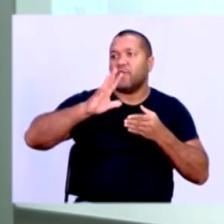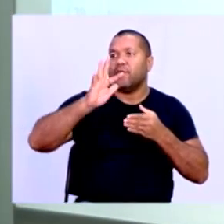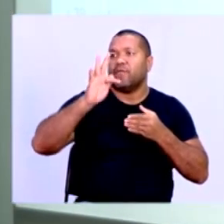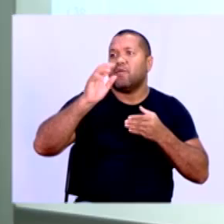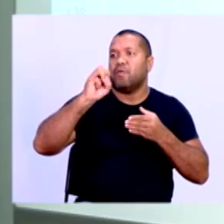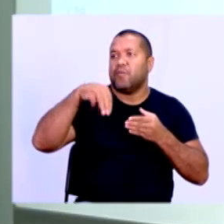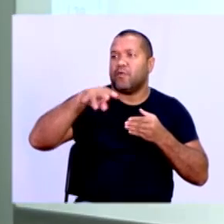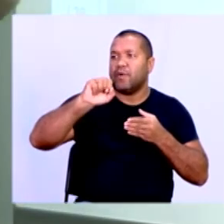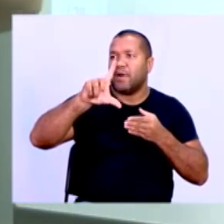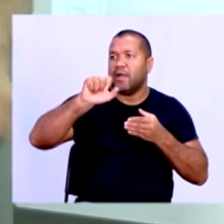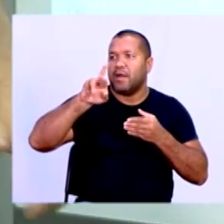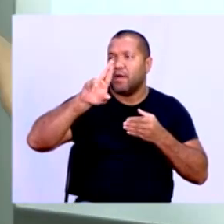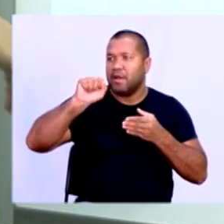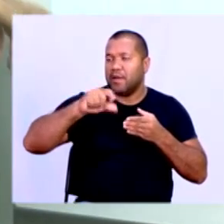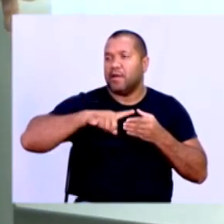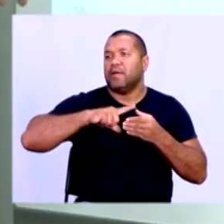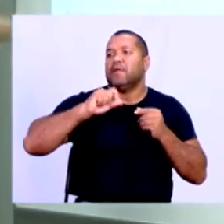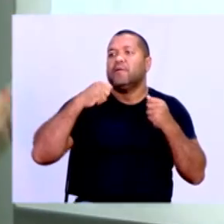meu Composer. Tá?